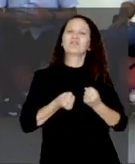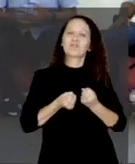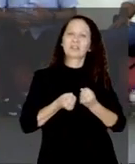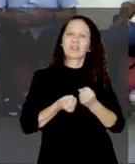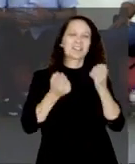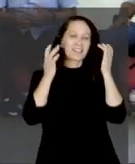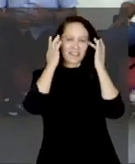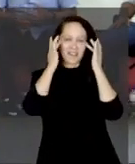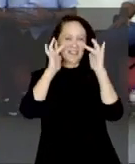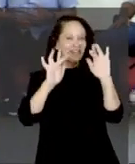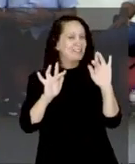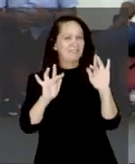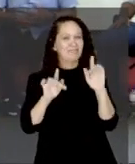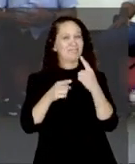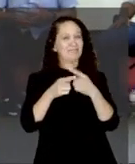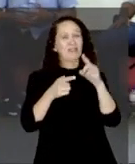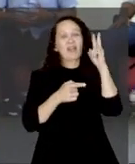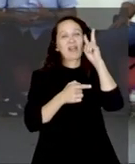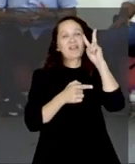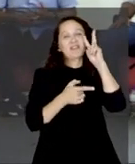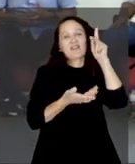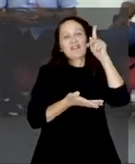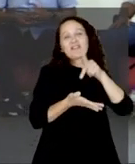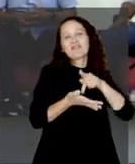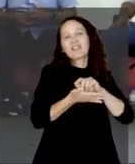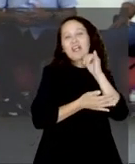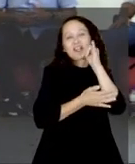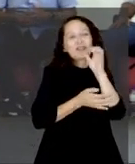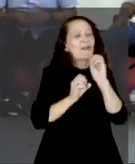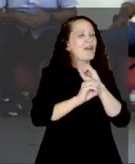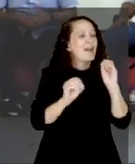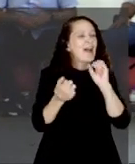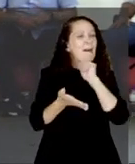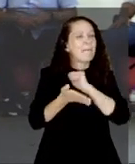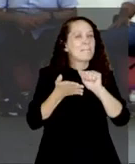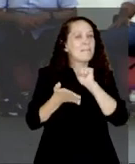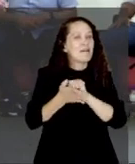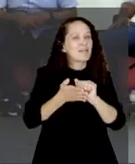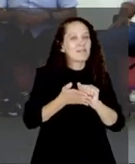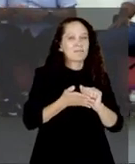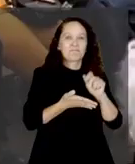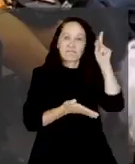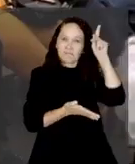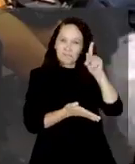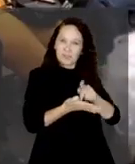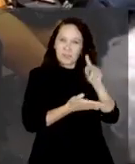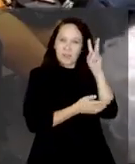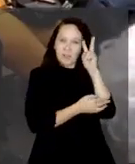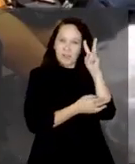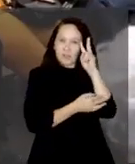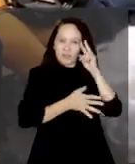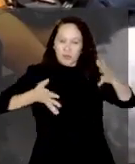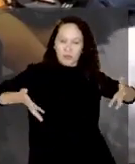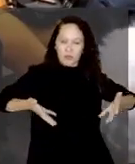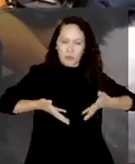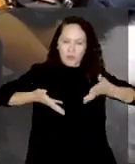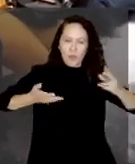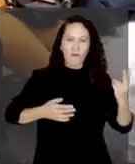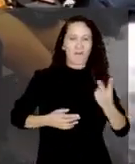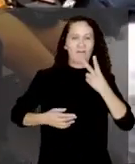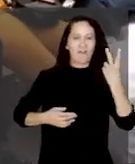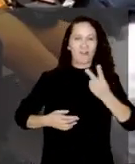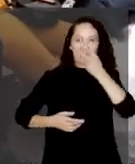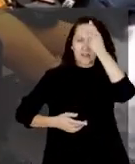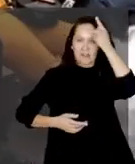brasileiro vivesse democraticamente. Parabéns ao Sindicato dos Metalúrgicos, parabéns aos